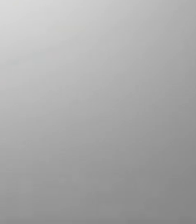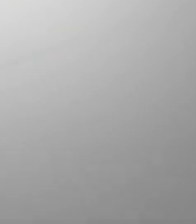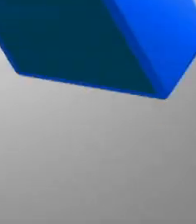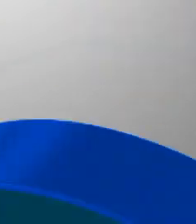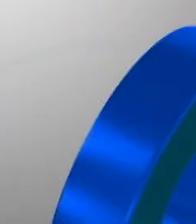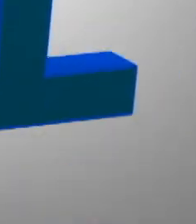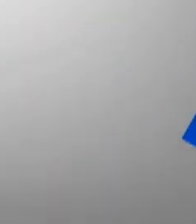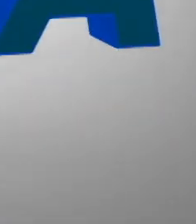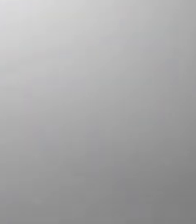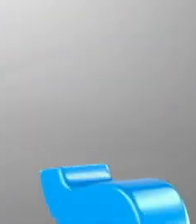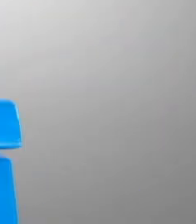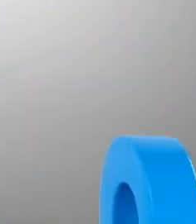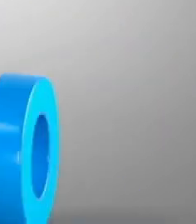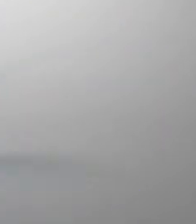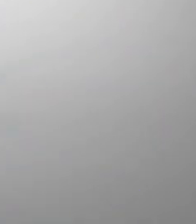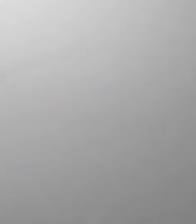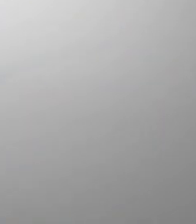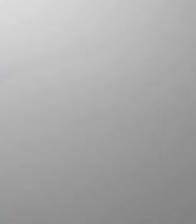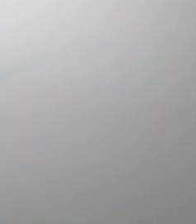E aí